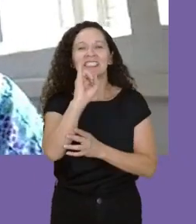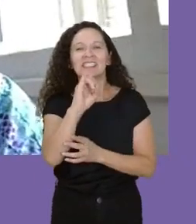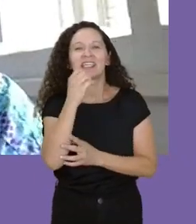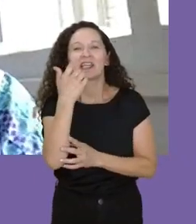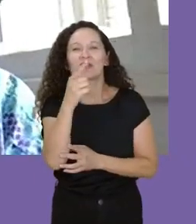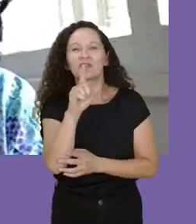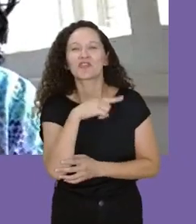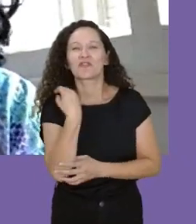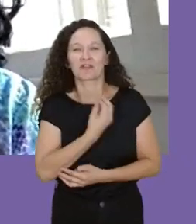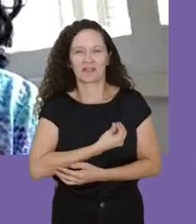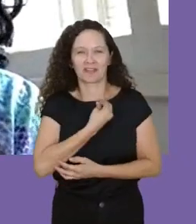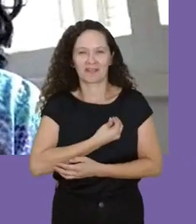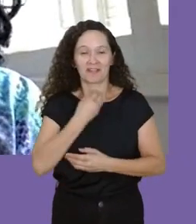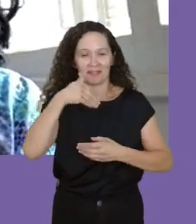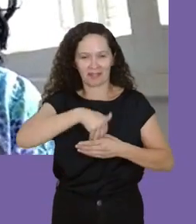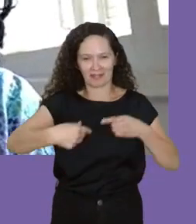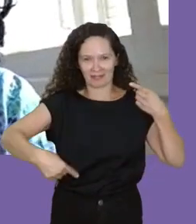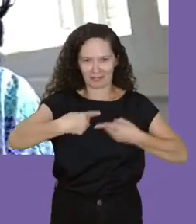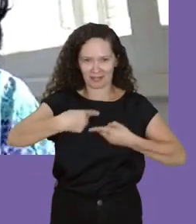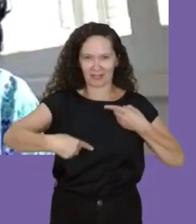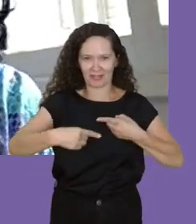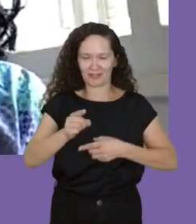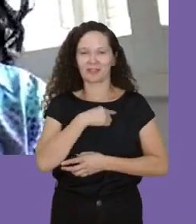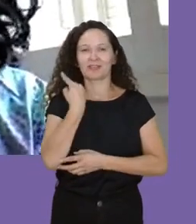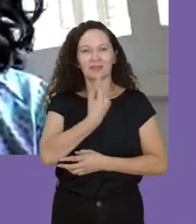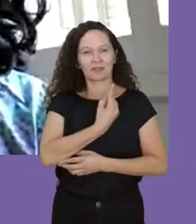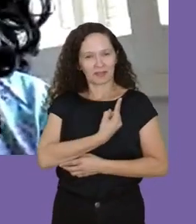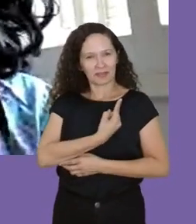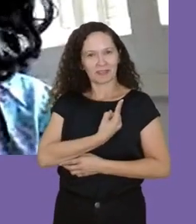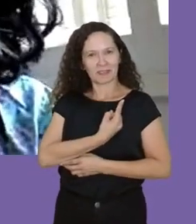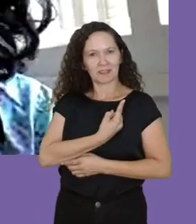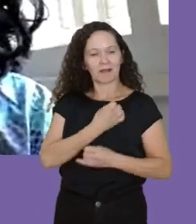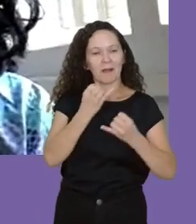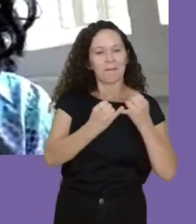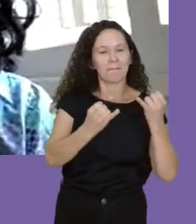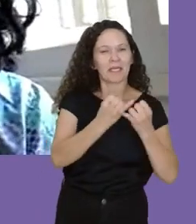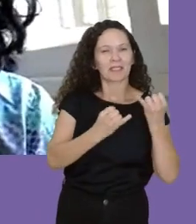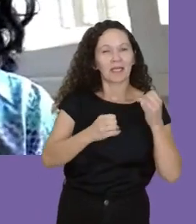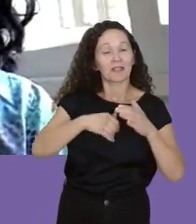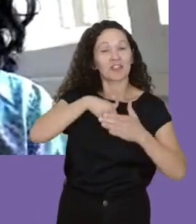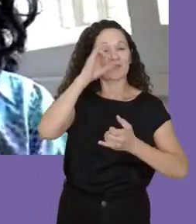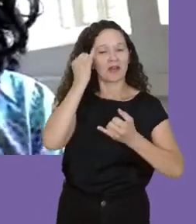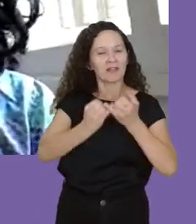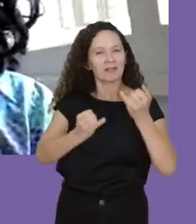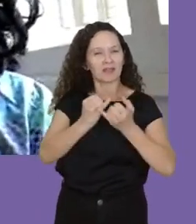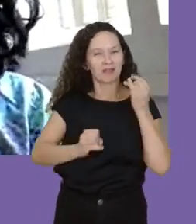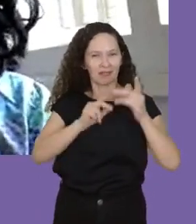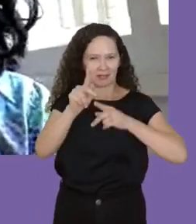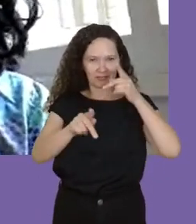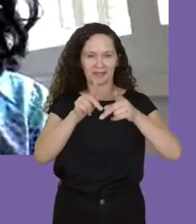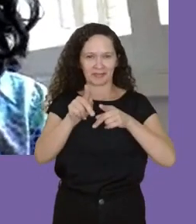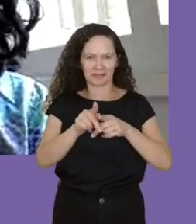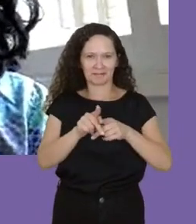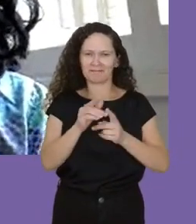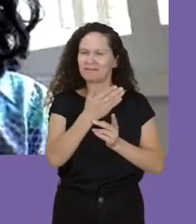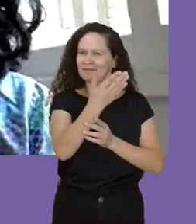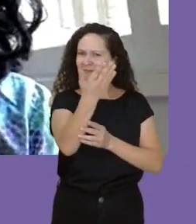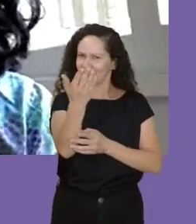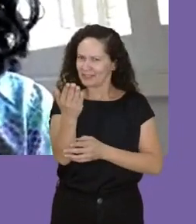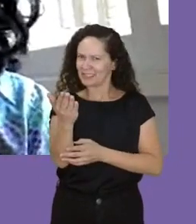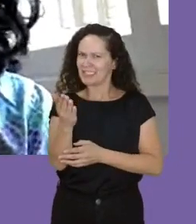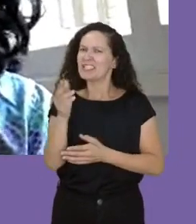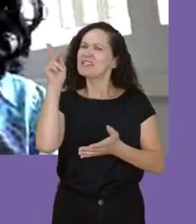a nossa presença na política, porque nós somos mais da metade da população. Então, para a